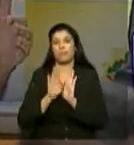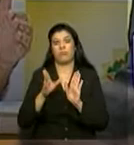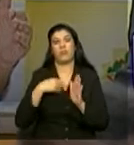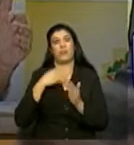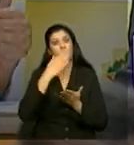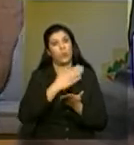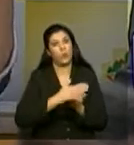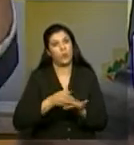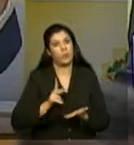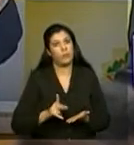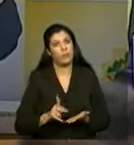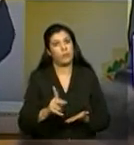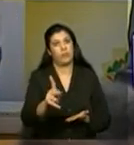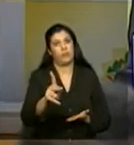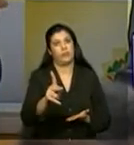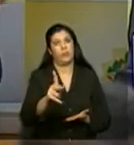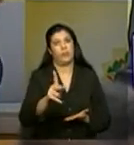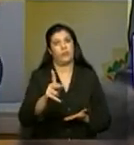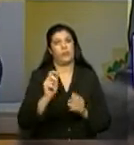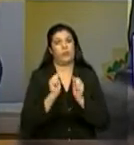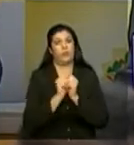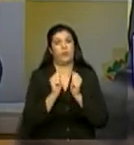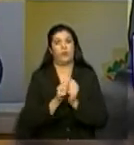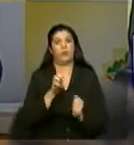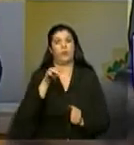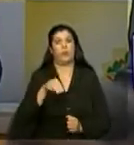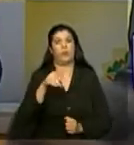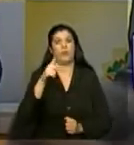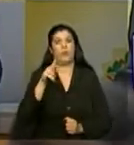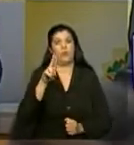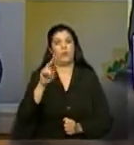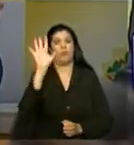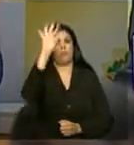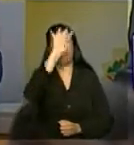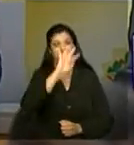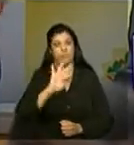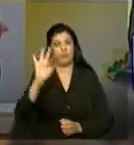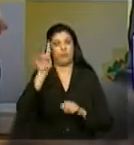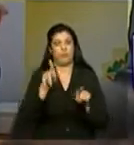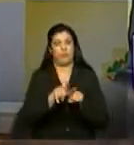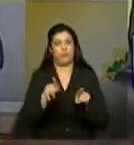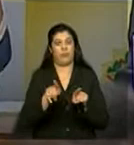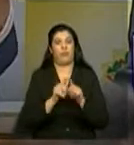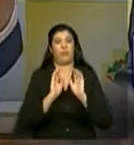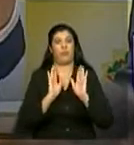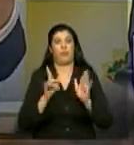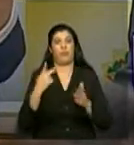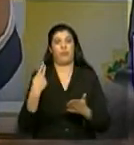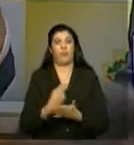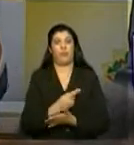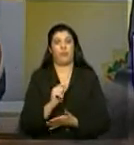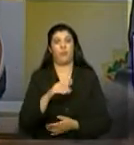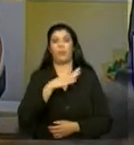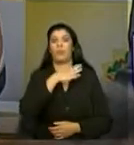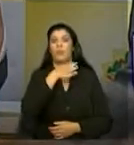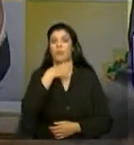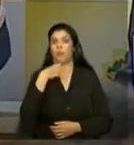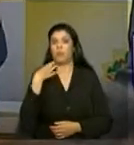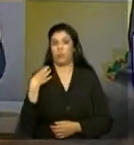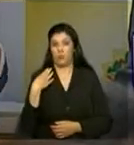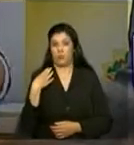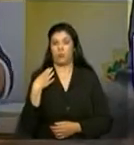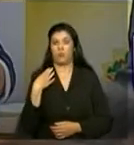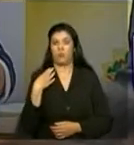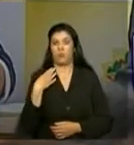curso pelo ministério público federal e também já que a morte do